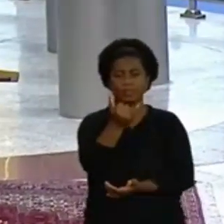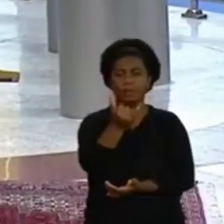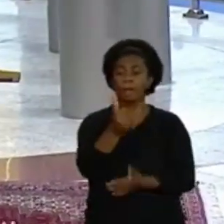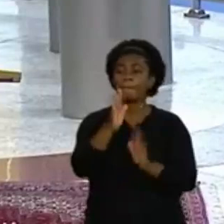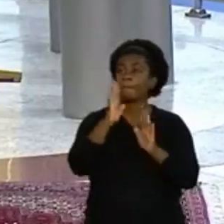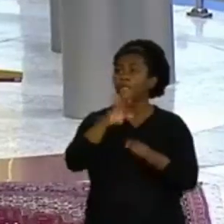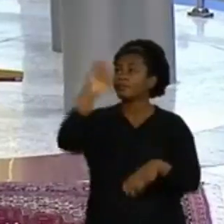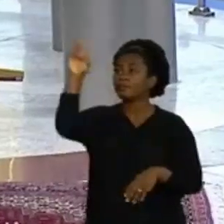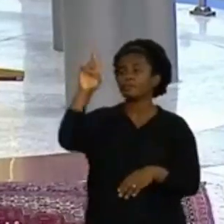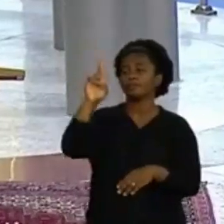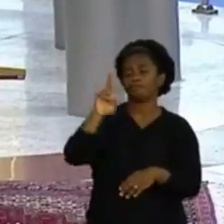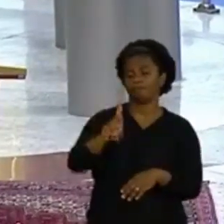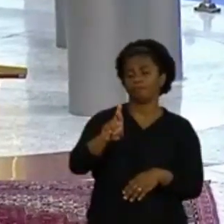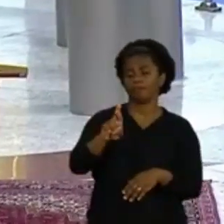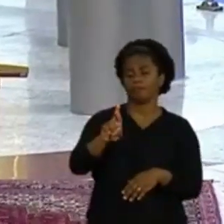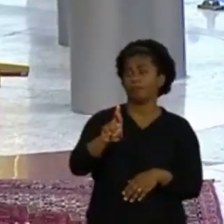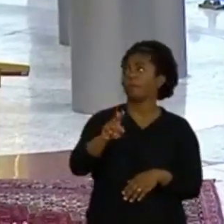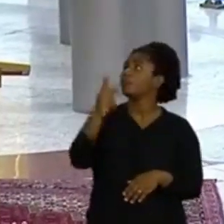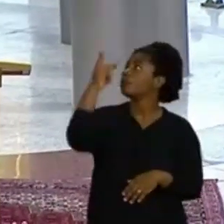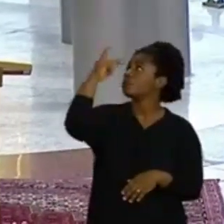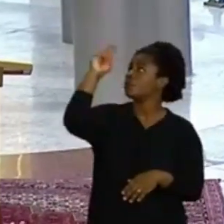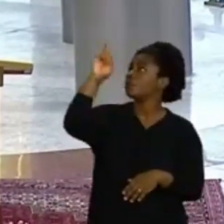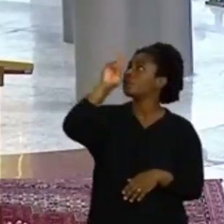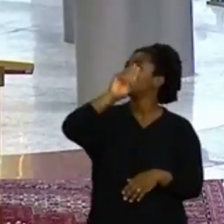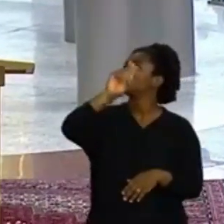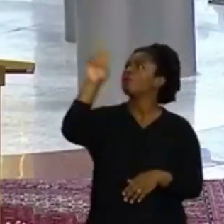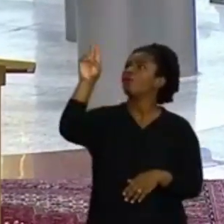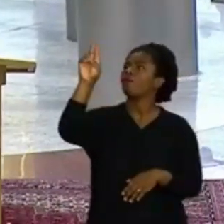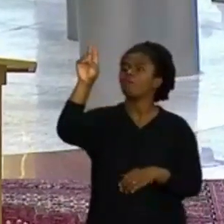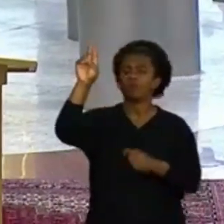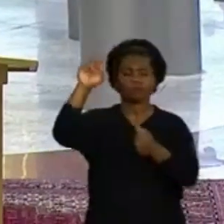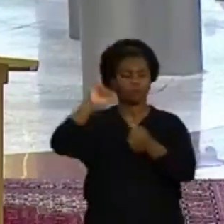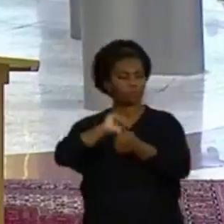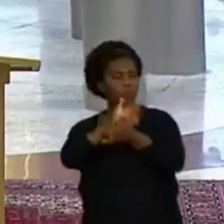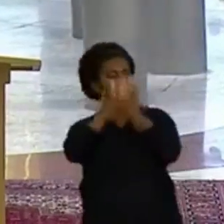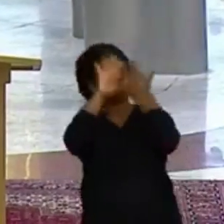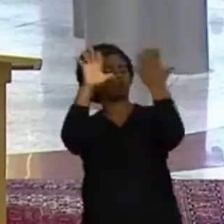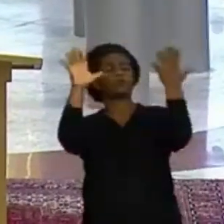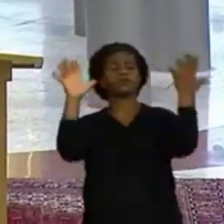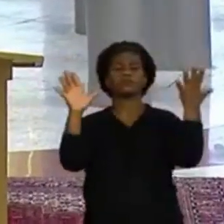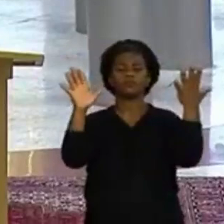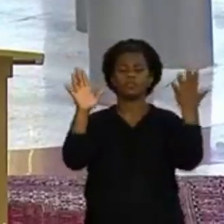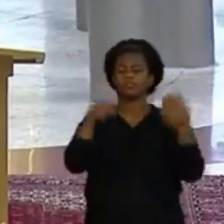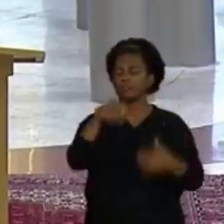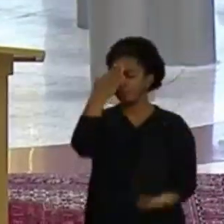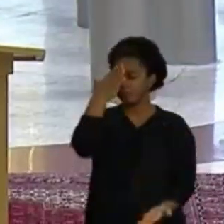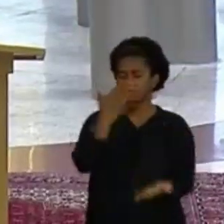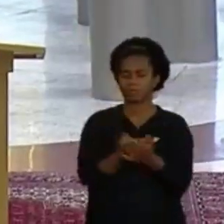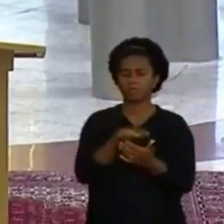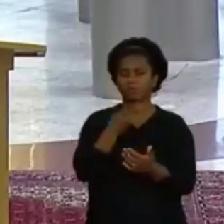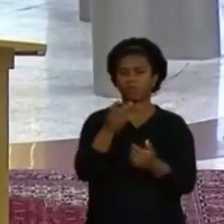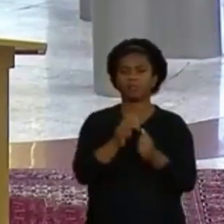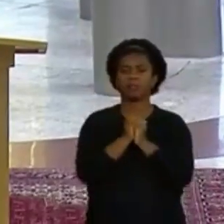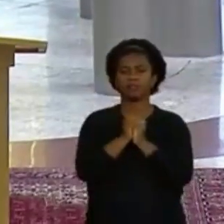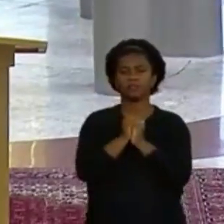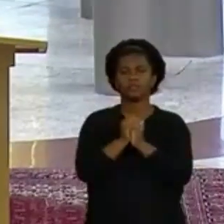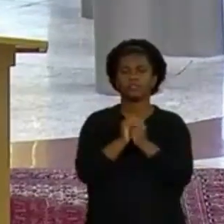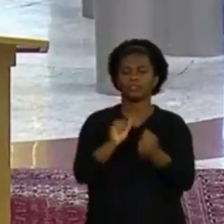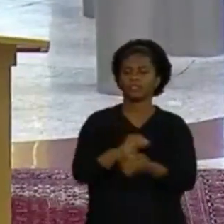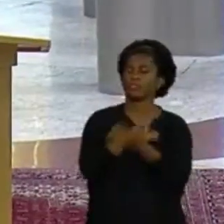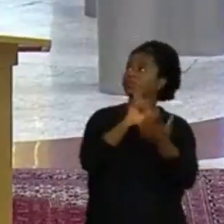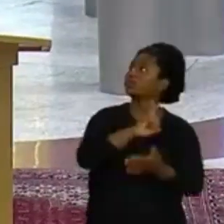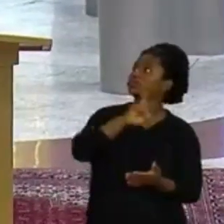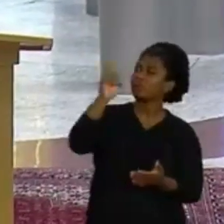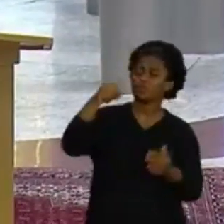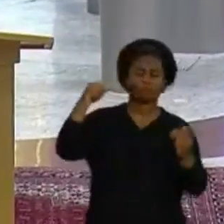atenda para que o teu nome seja glorificado E quem crê, diga amém. E graças